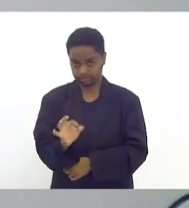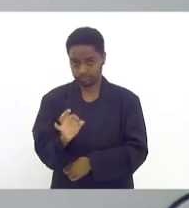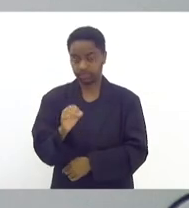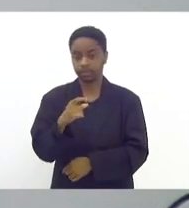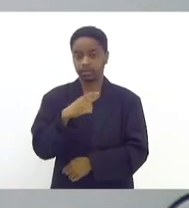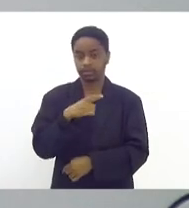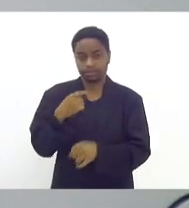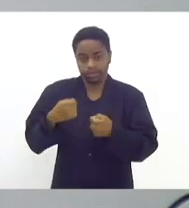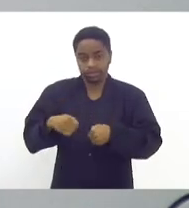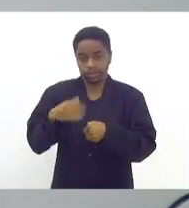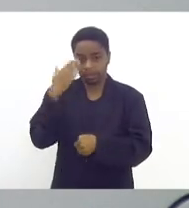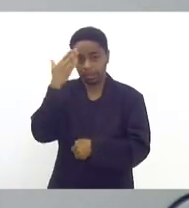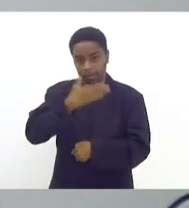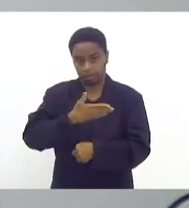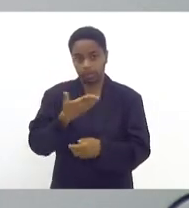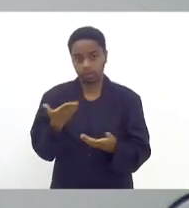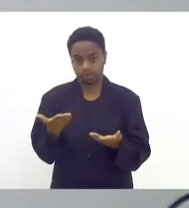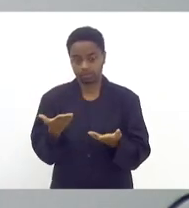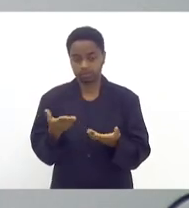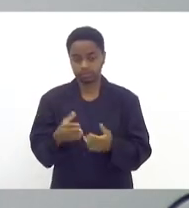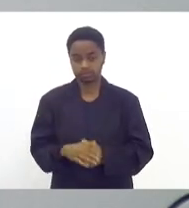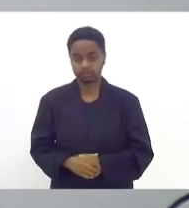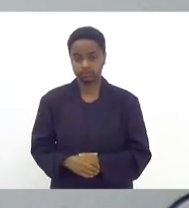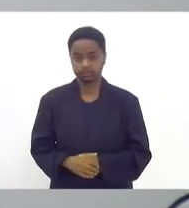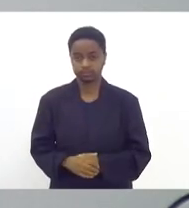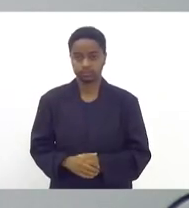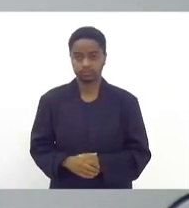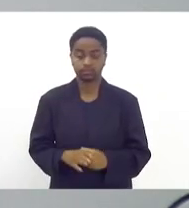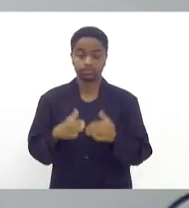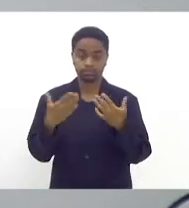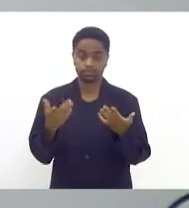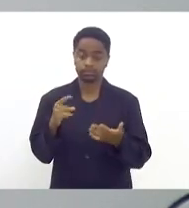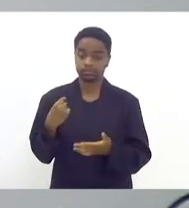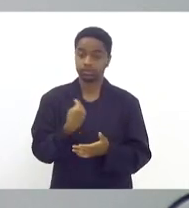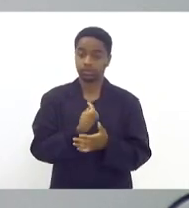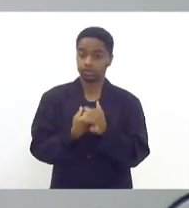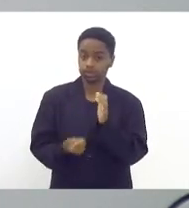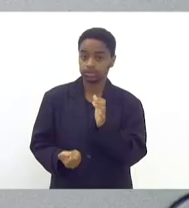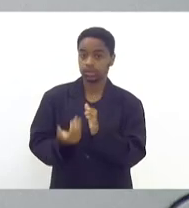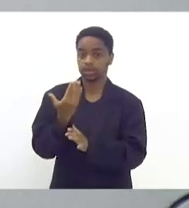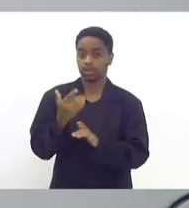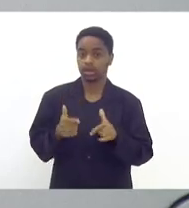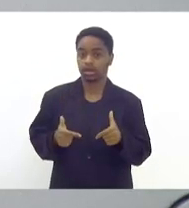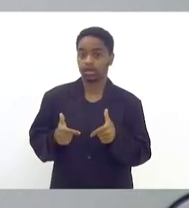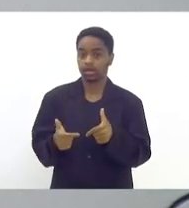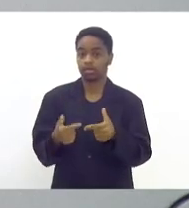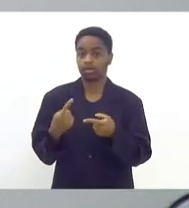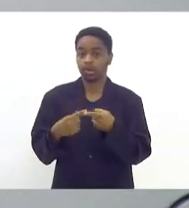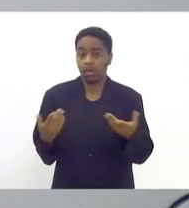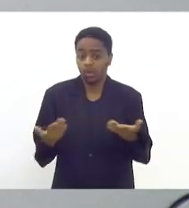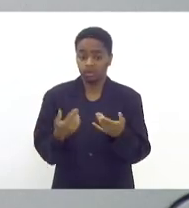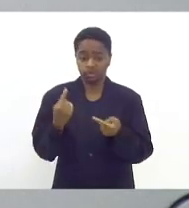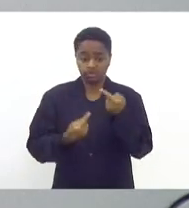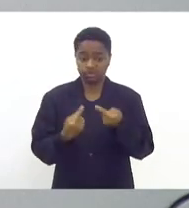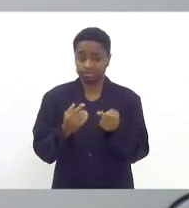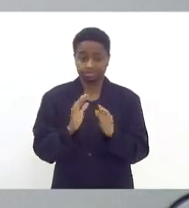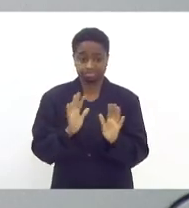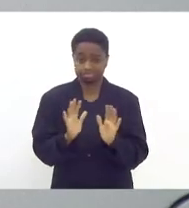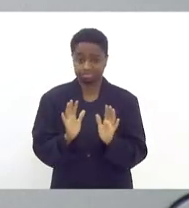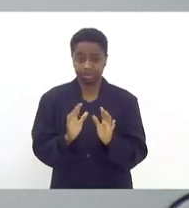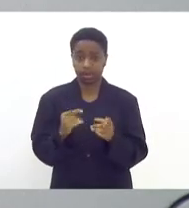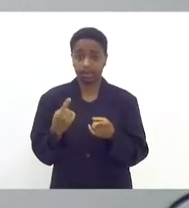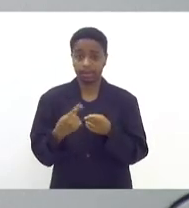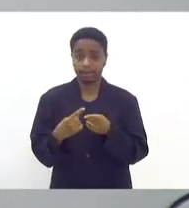comprovações de modo que Nós criamos essa jurisprudência hoje já não se discute mais que